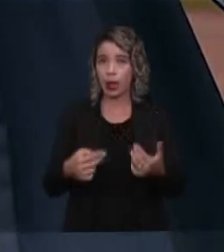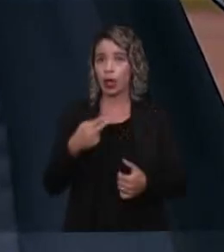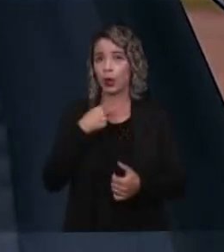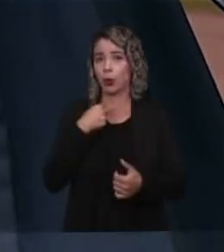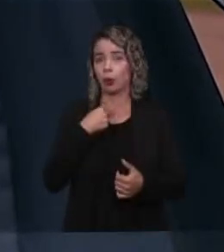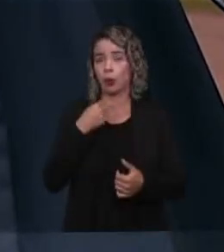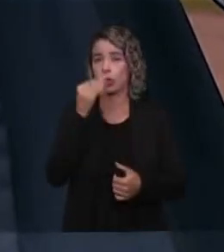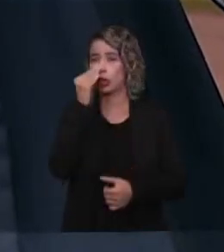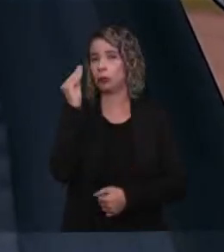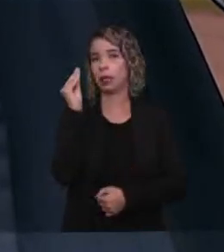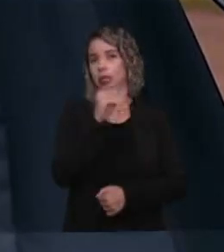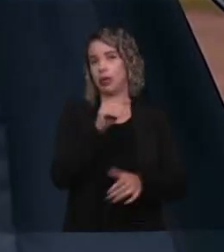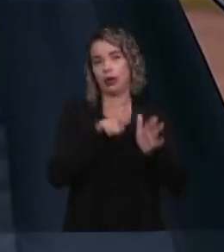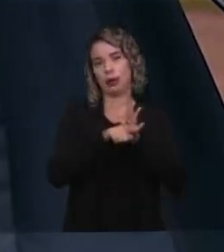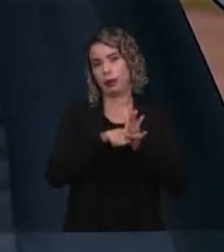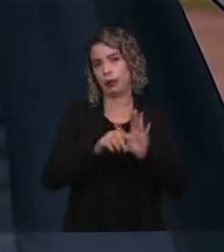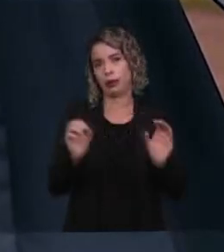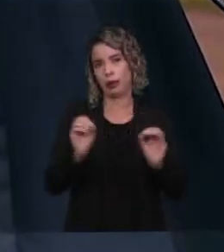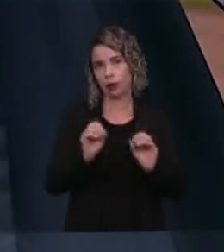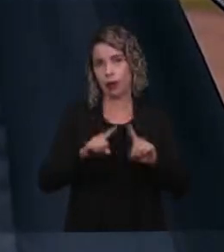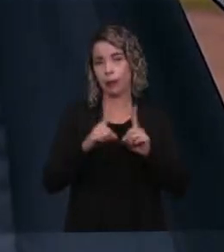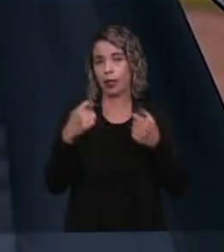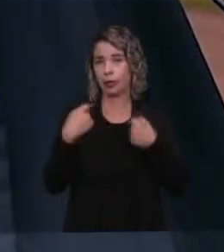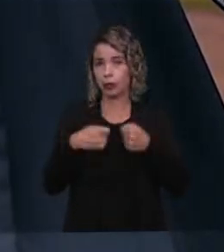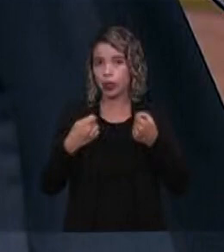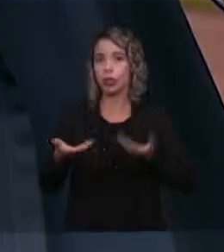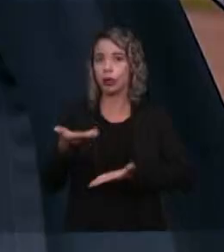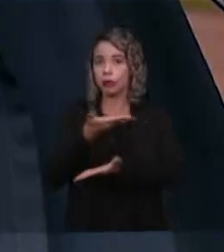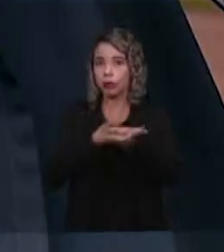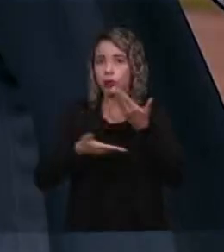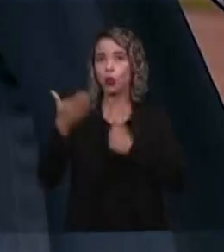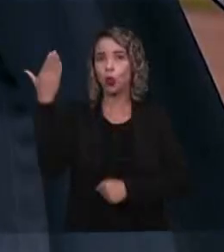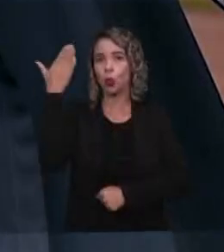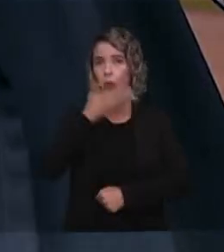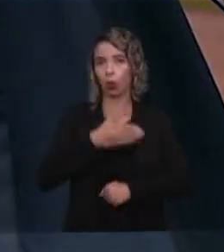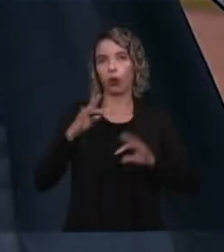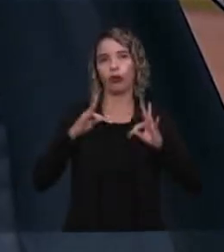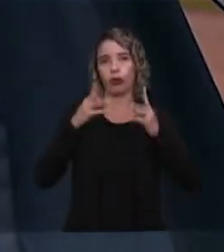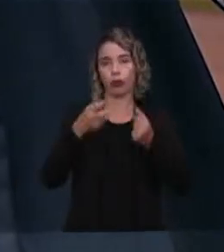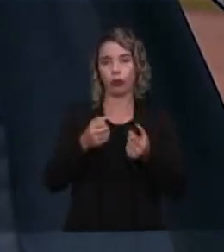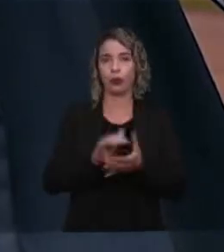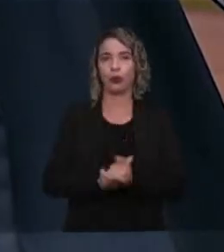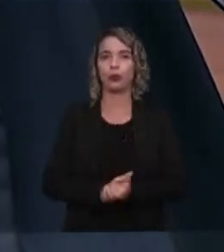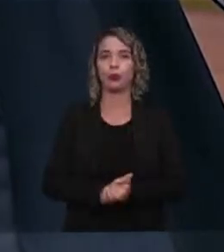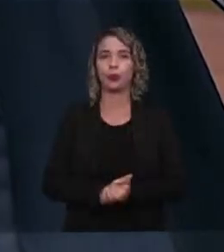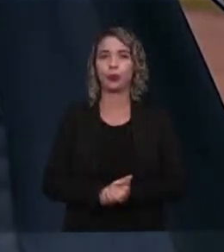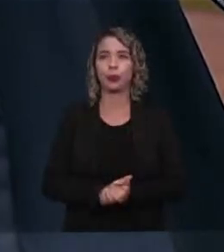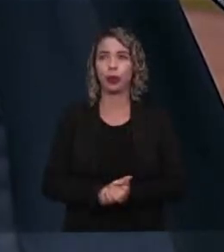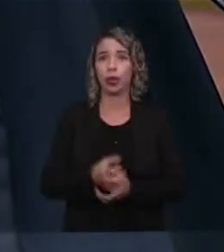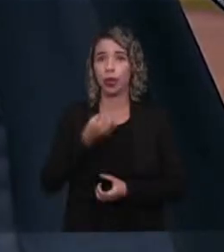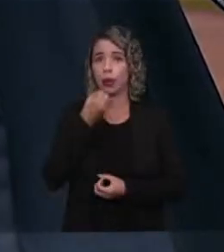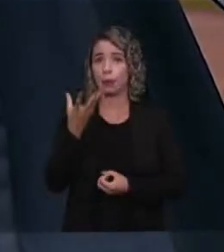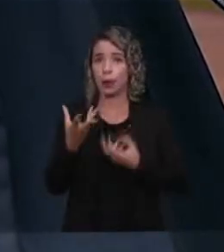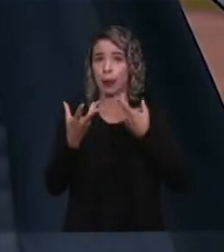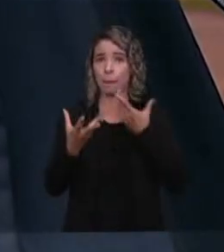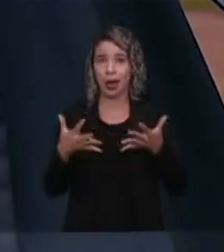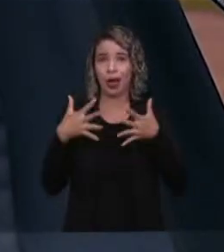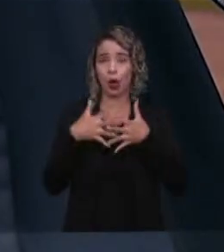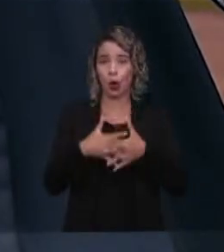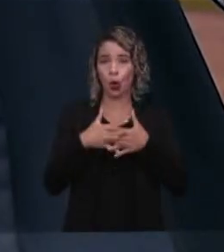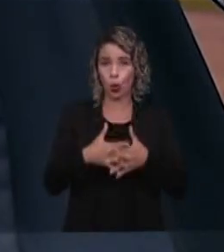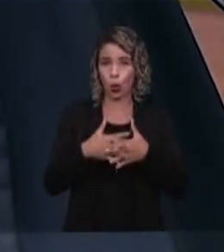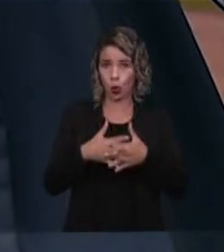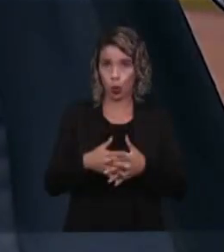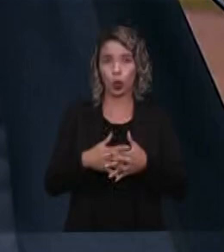legitimar investigações indefinidas, sem que sejam corroboradas por provas independentes. Declarações contraditórias e destituídas de qualquer